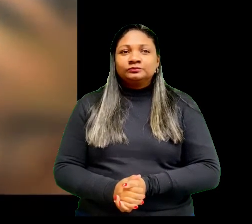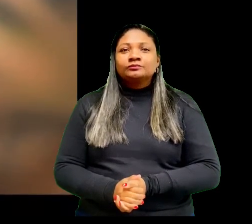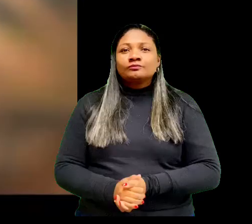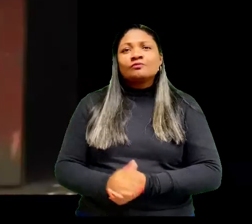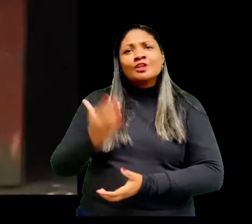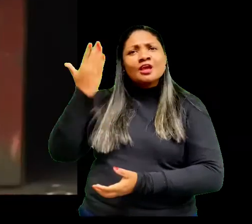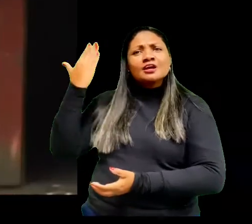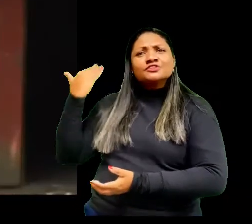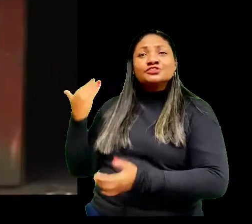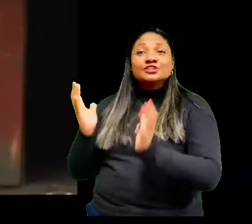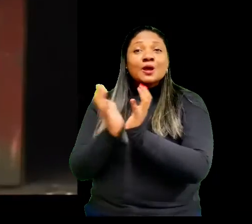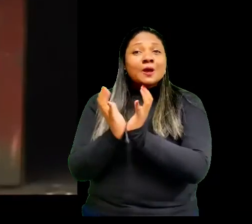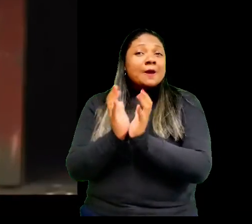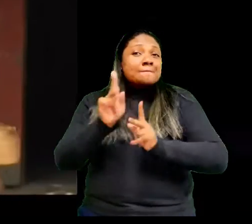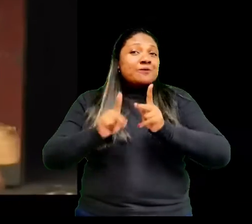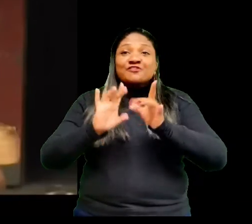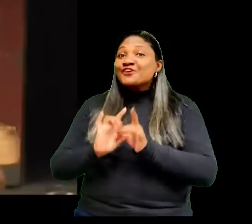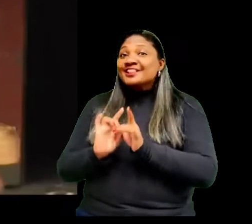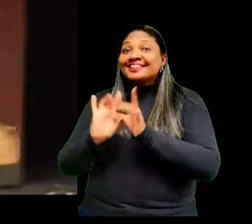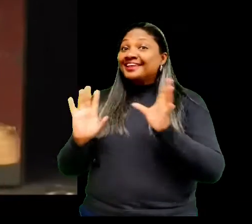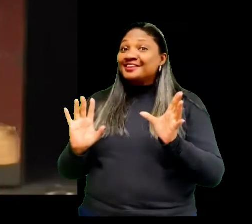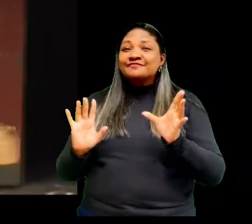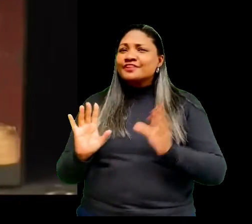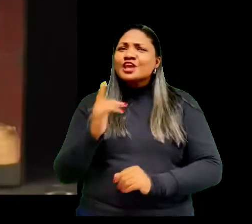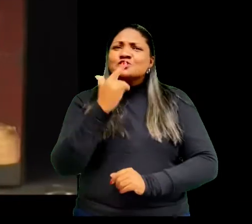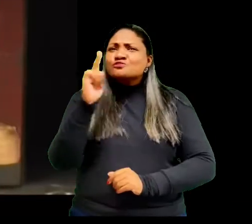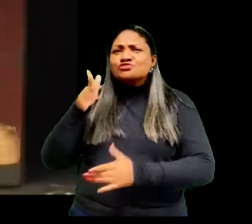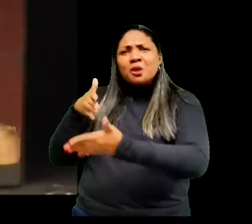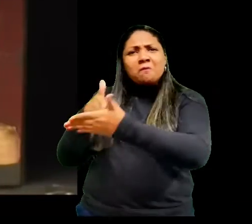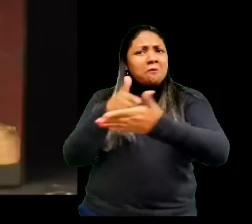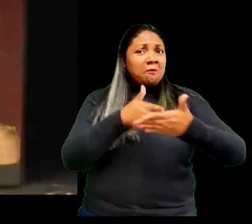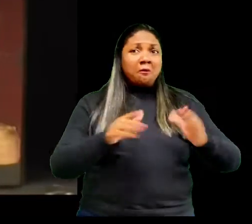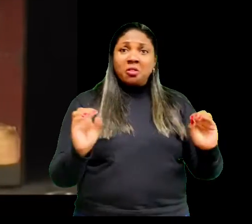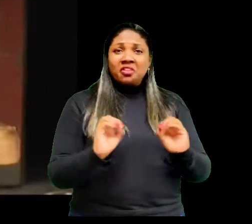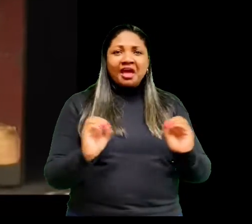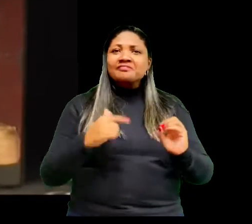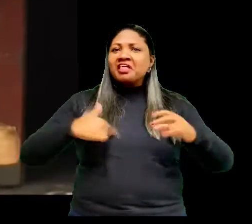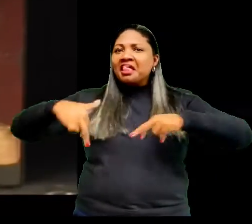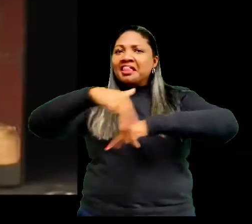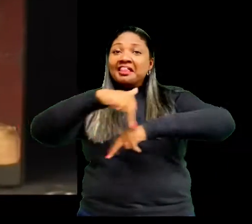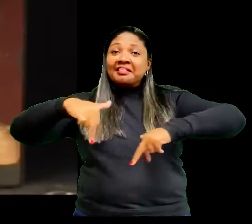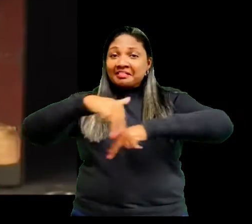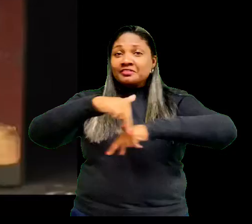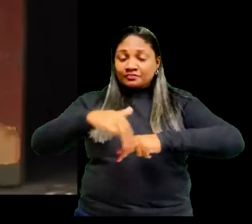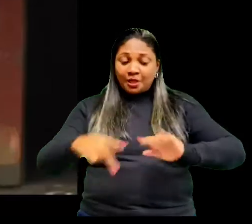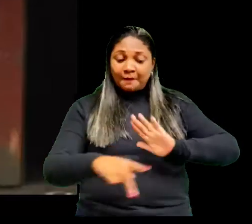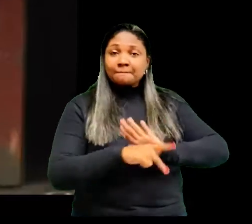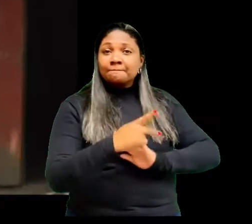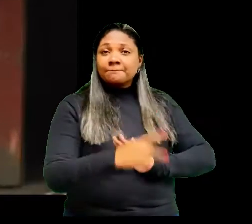Nós éramos um povo livre, era um povo que não tinha, para eles não tinha fronteira, vivíamos sempre caminhando, era um povo nômade,